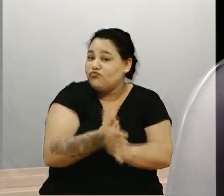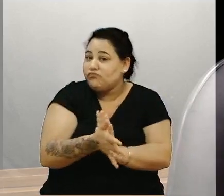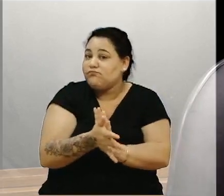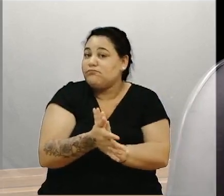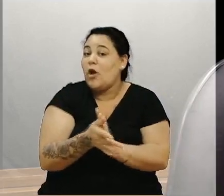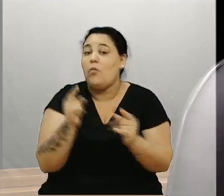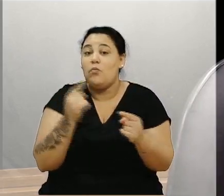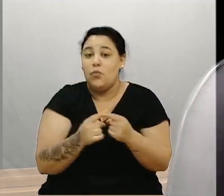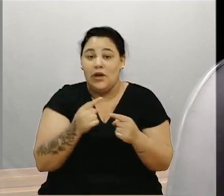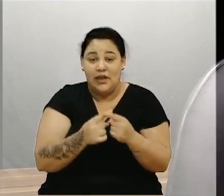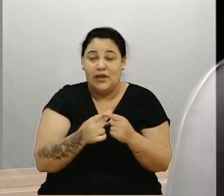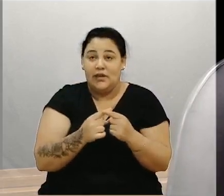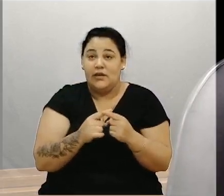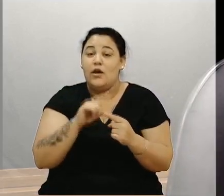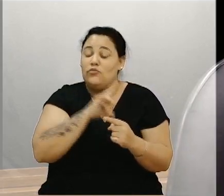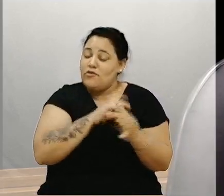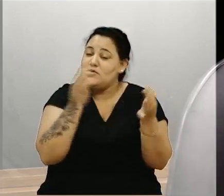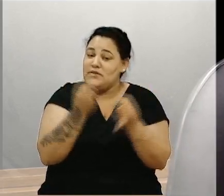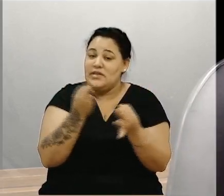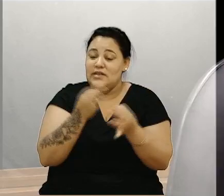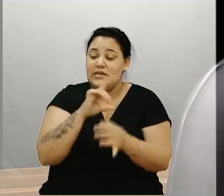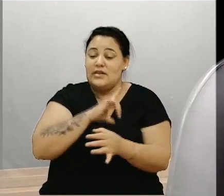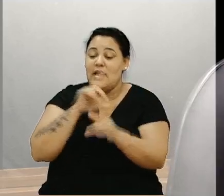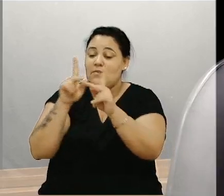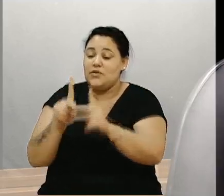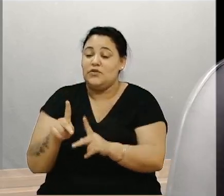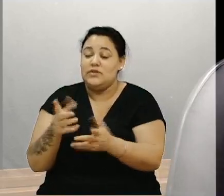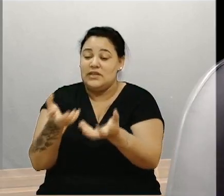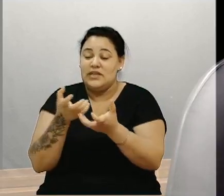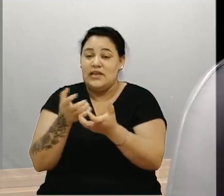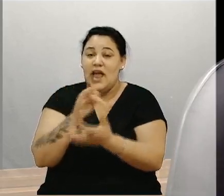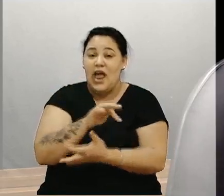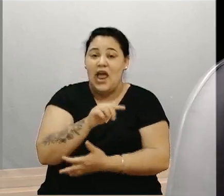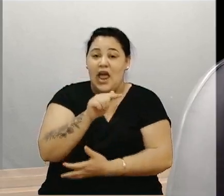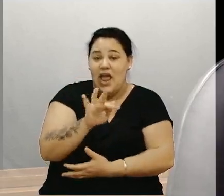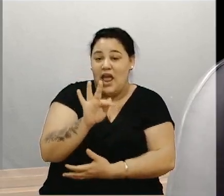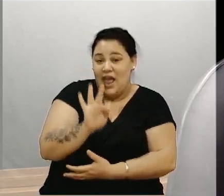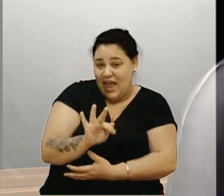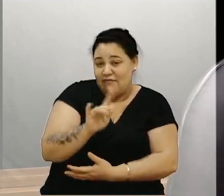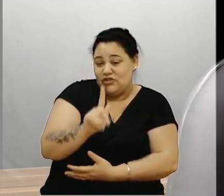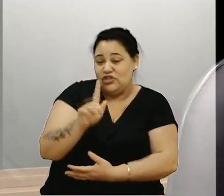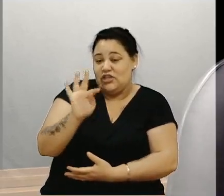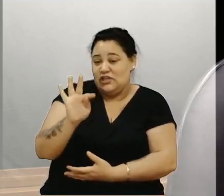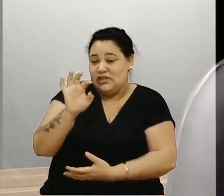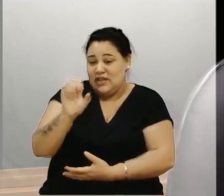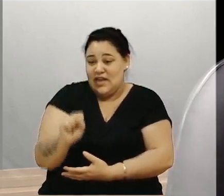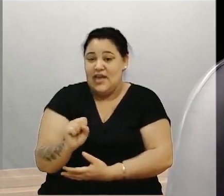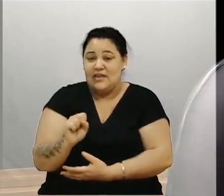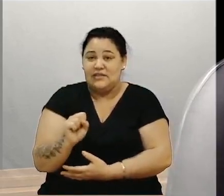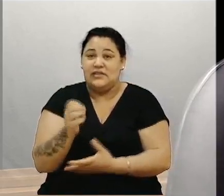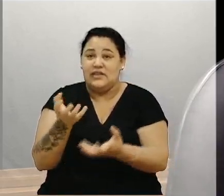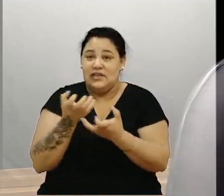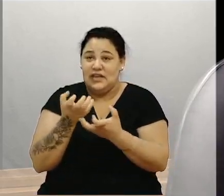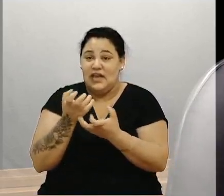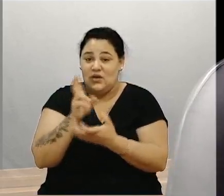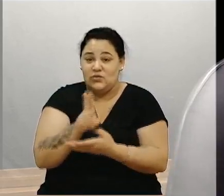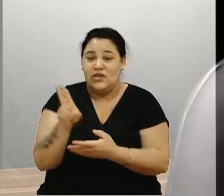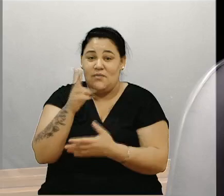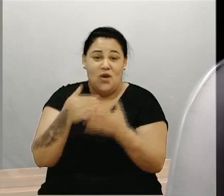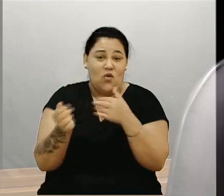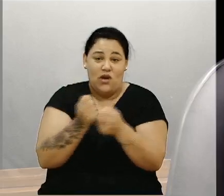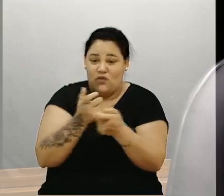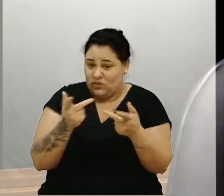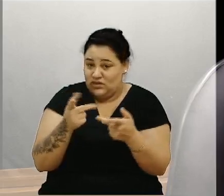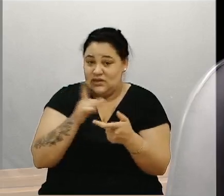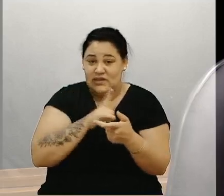que assim como tinha pessoas querendo fundo de garantia para qualquer coisa, mesmo não tendo sido atingidas, também vai ter